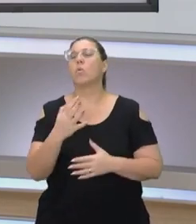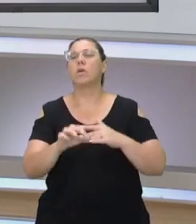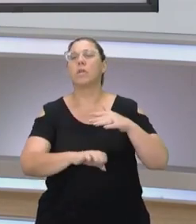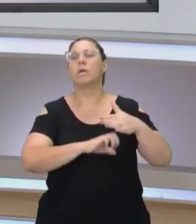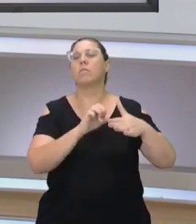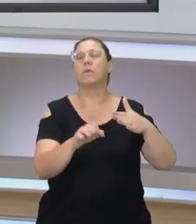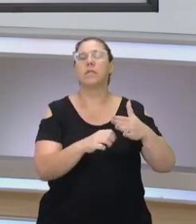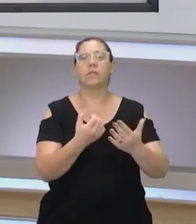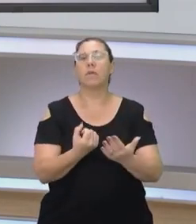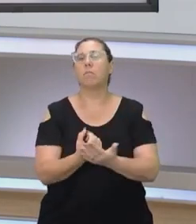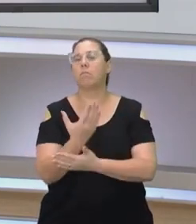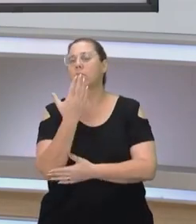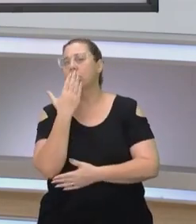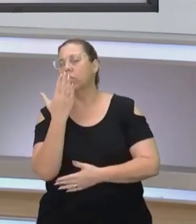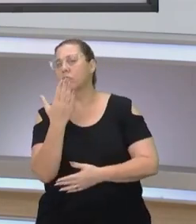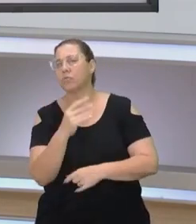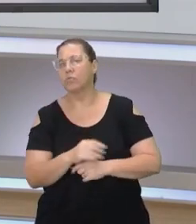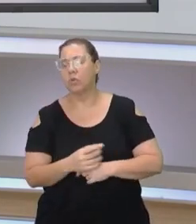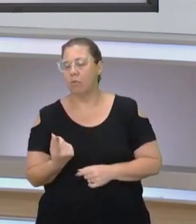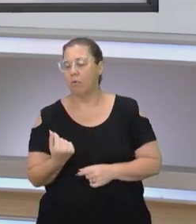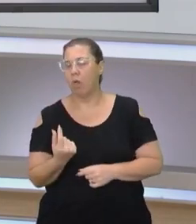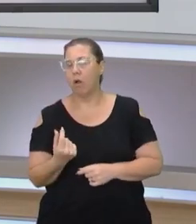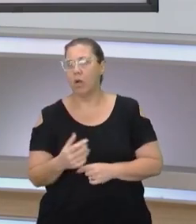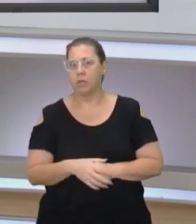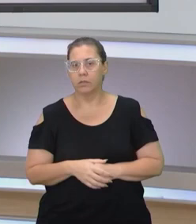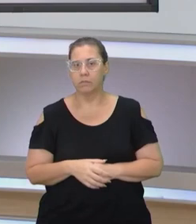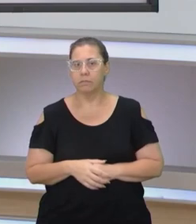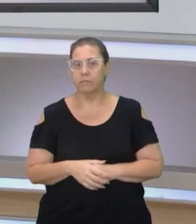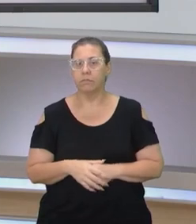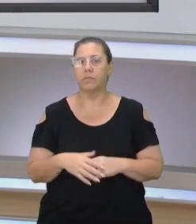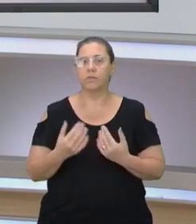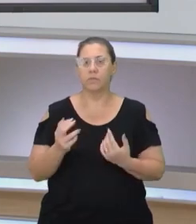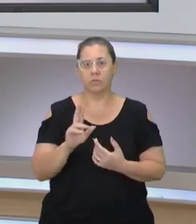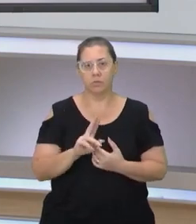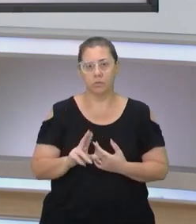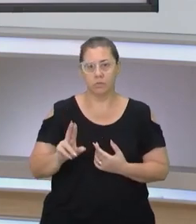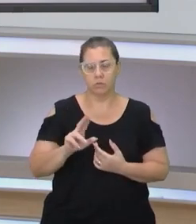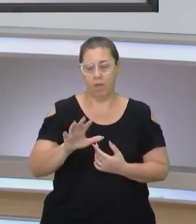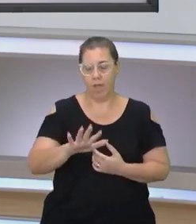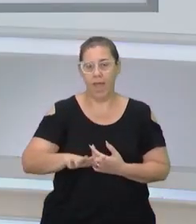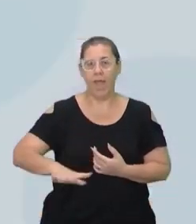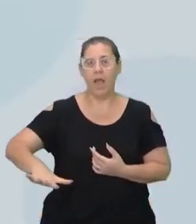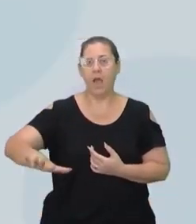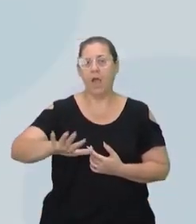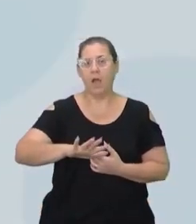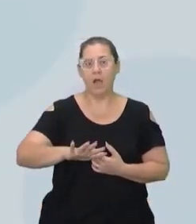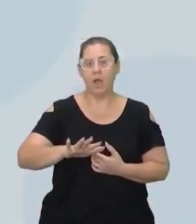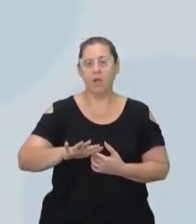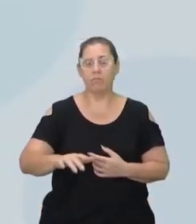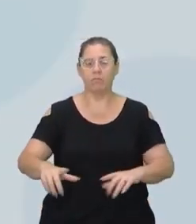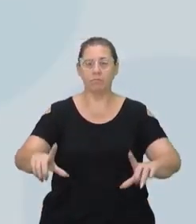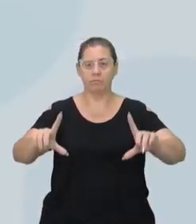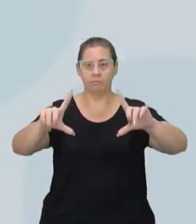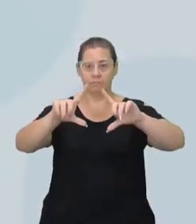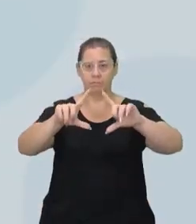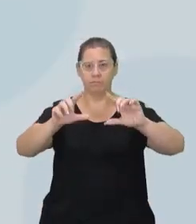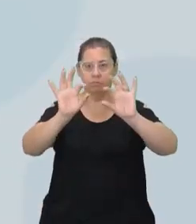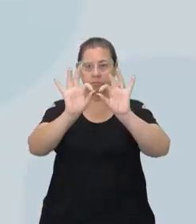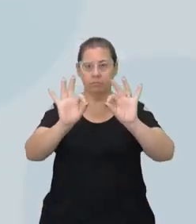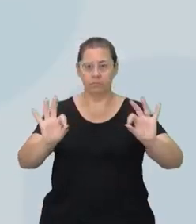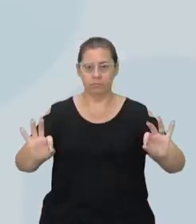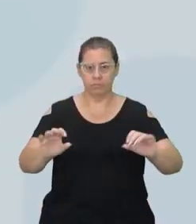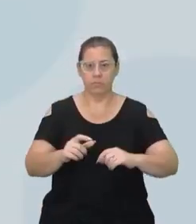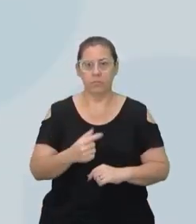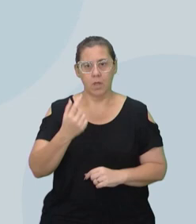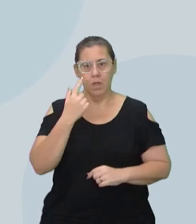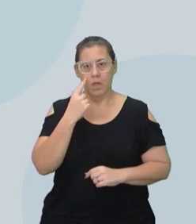vai cobrar, né? Como que a gente vai fazer essa conta? Nós vamos usar a área do trapézio, que é